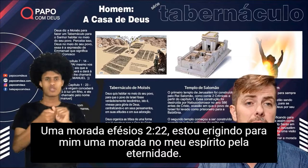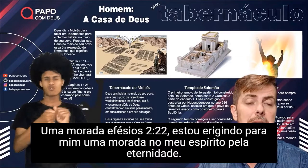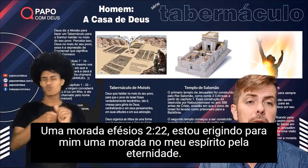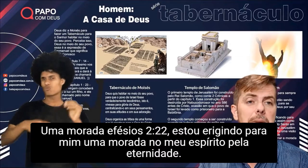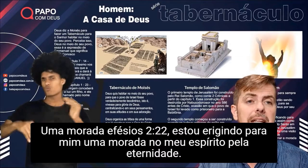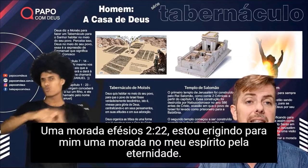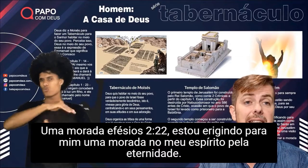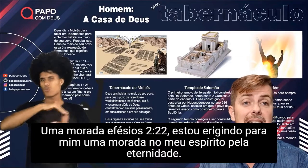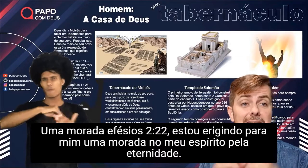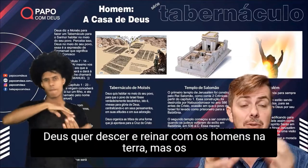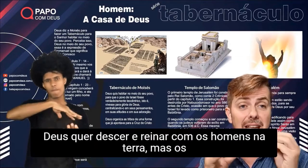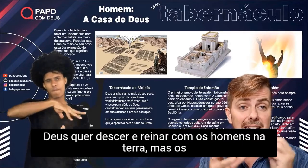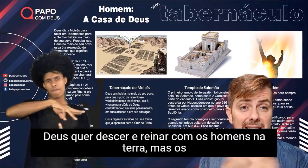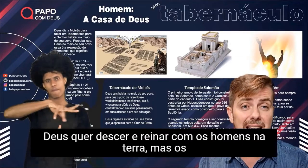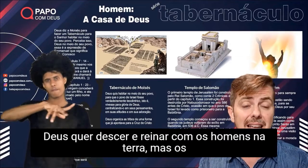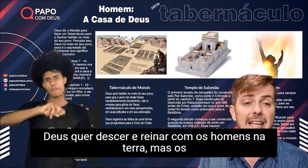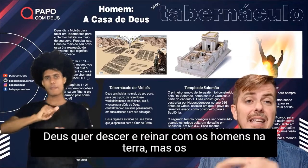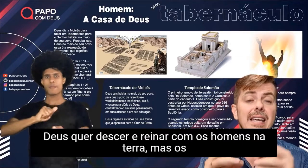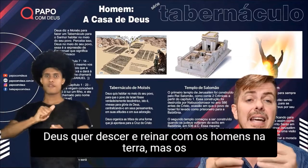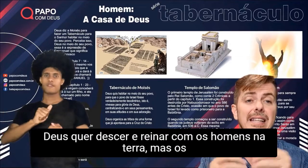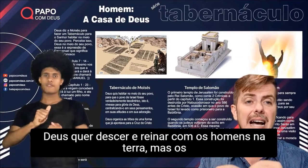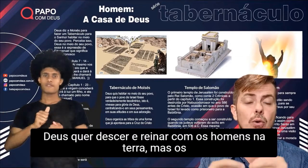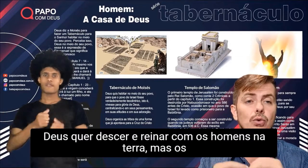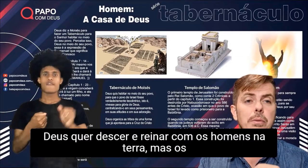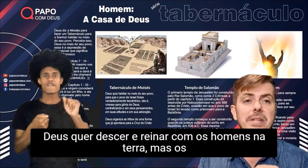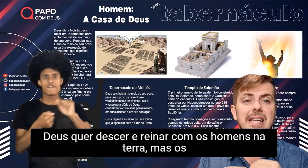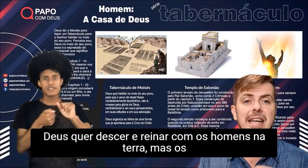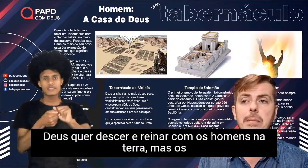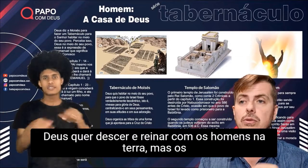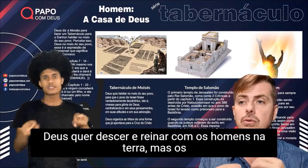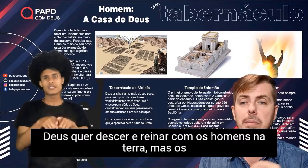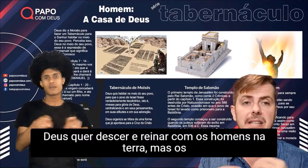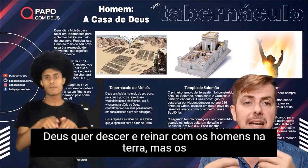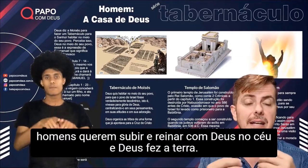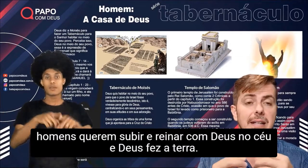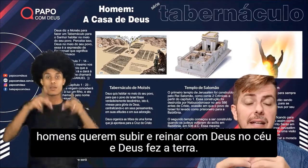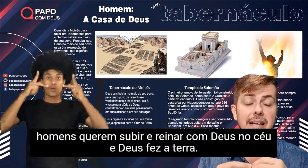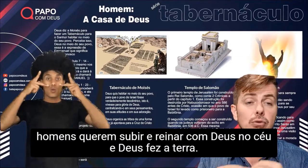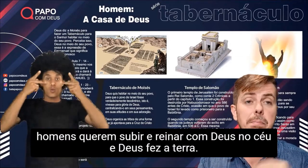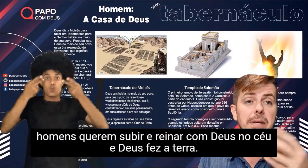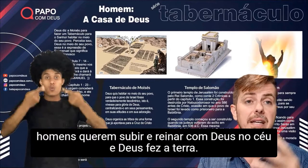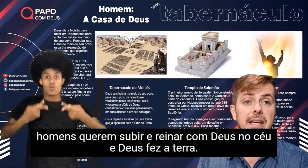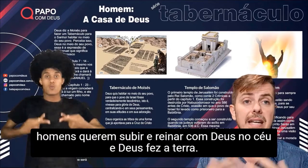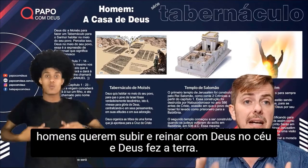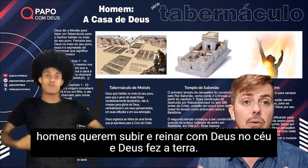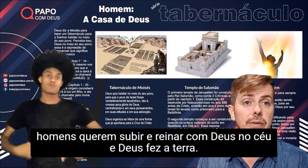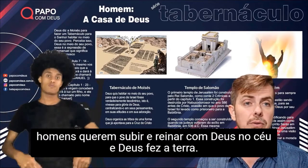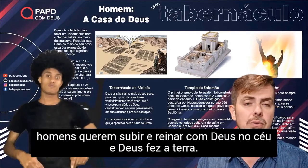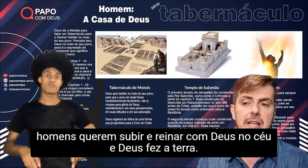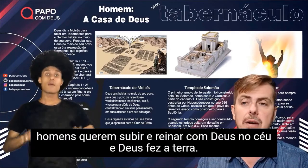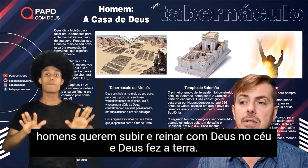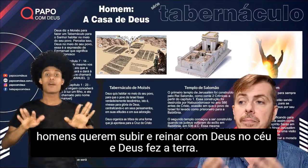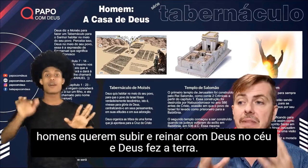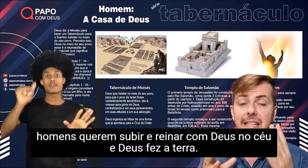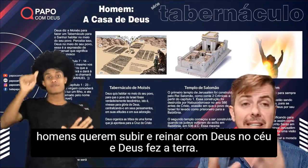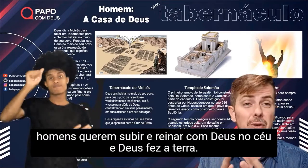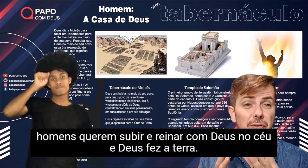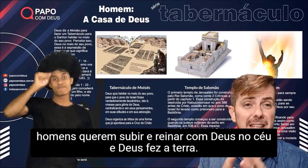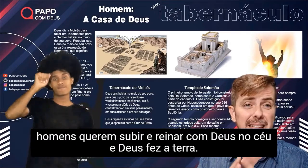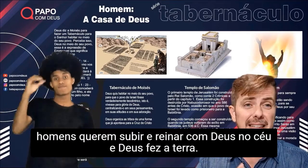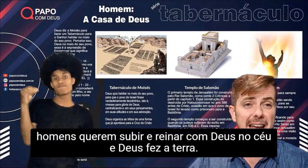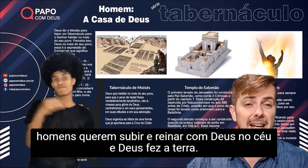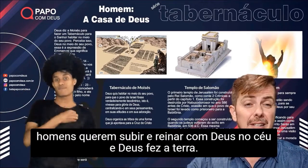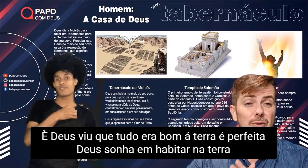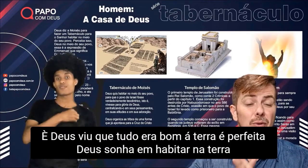no meu espírito pela eternidade. Deus quer descer e reinar com os homens na terra, mas os homens querem subir e reinar com Deus nos céus. E